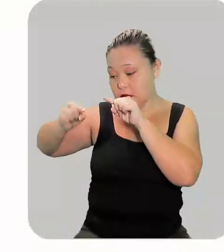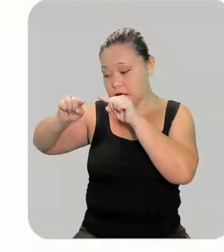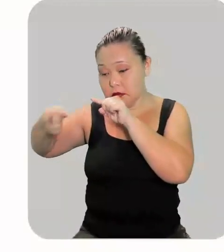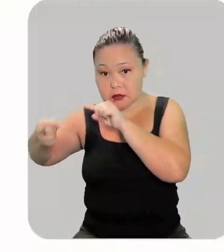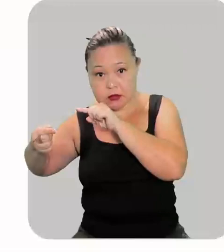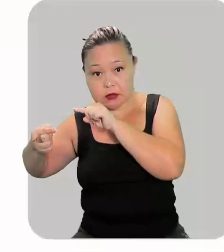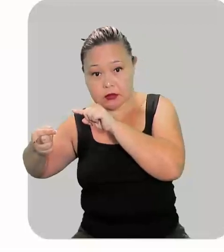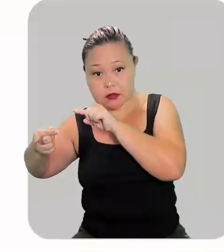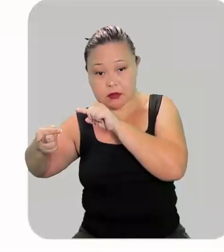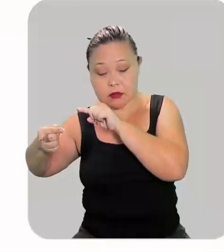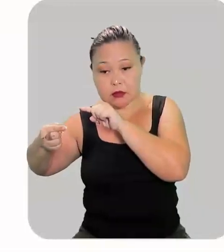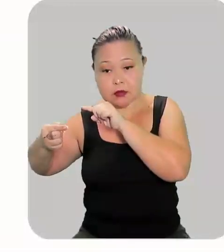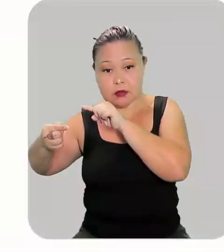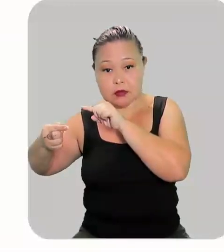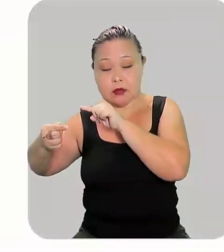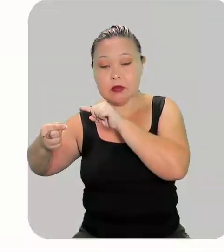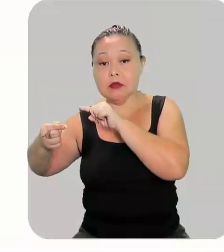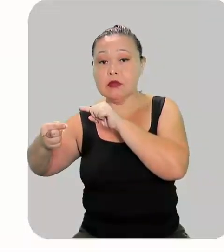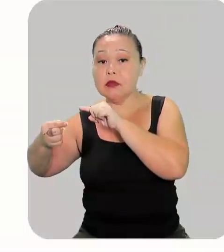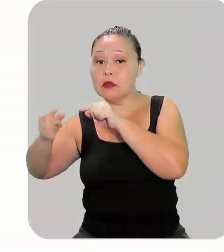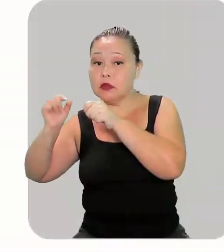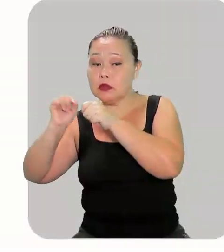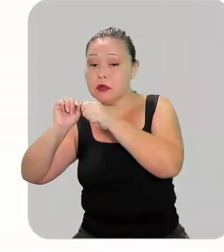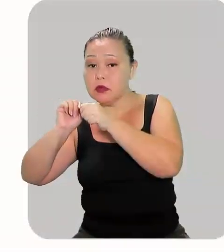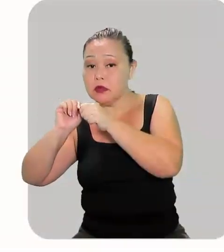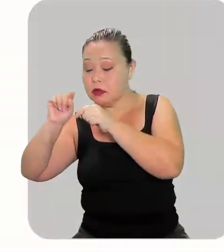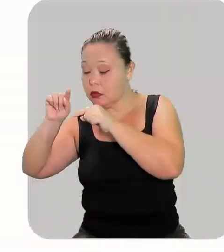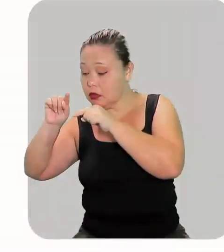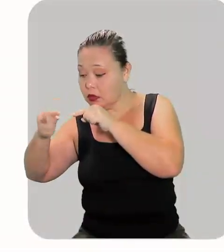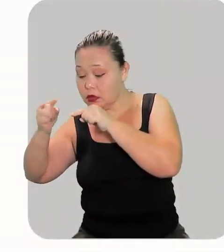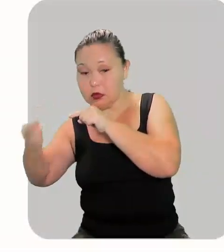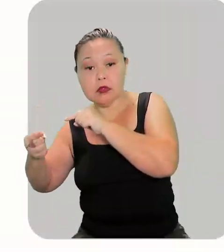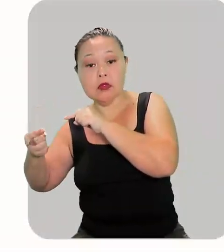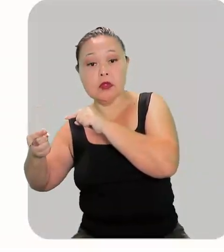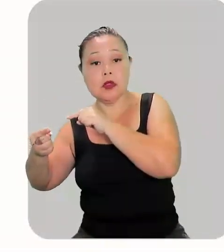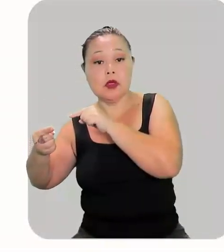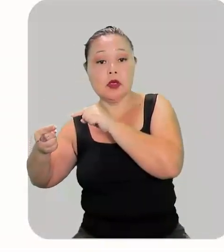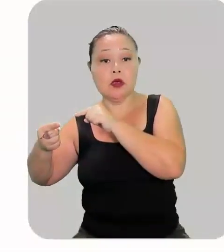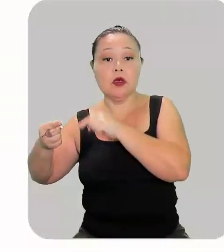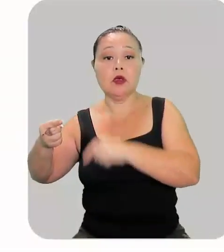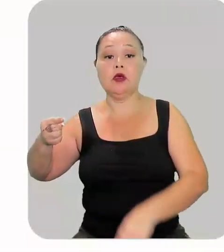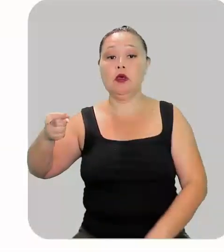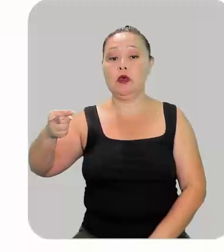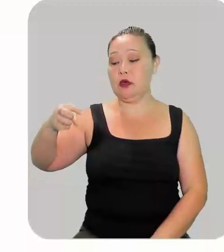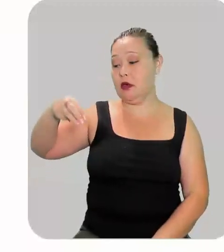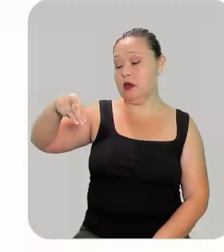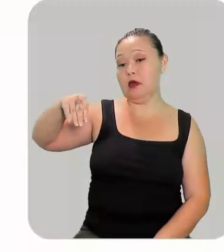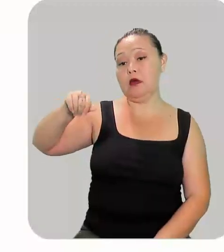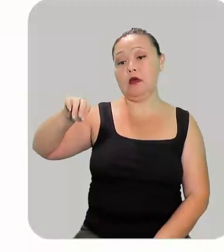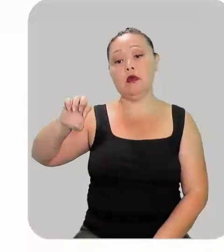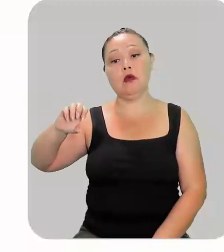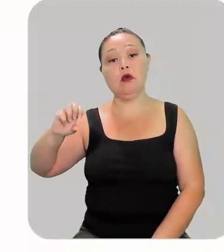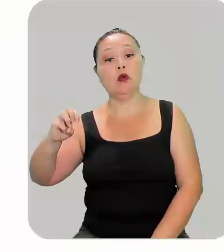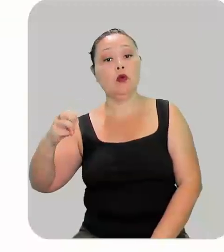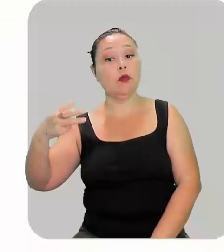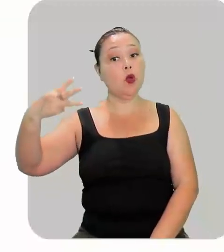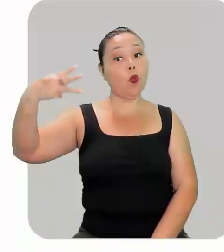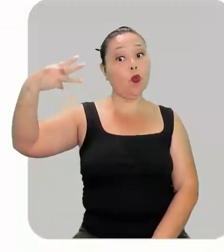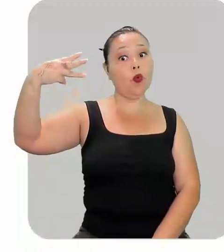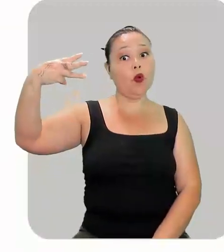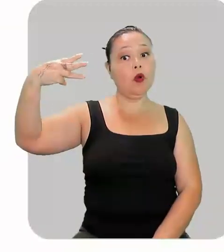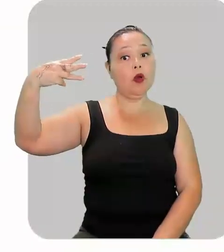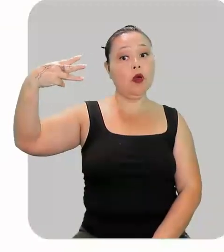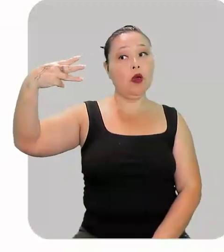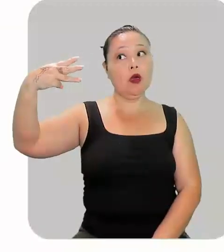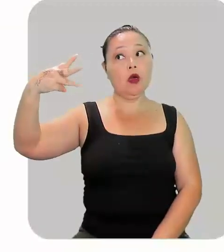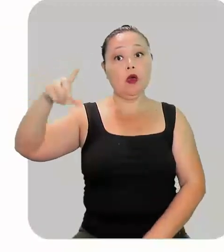por 2, dá 2 pulinhos com a vírgula, né? Multiplicar por 100 é dar 2 pulinhos com a vírgula. Então, vai ficar 5 metros cúbicos.